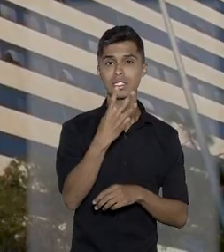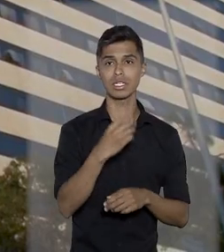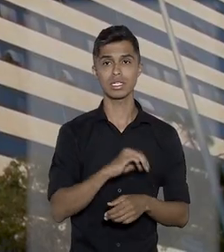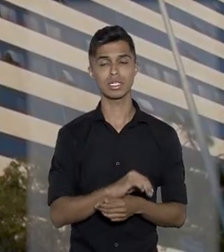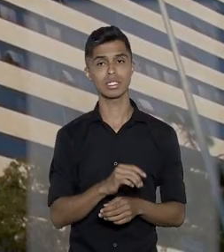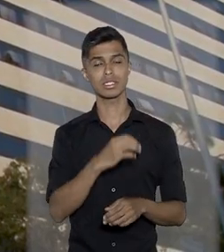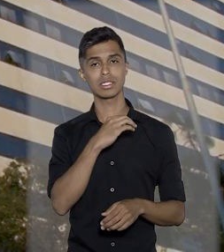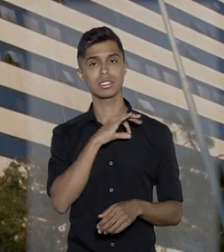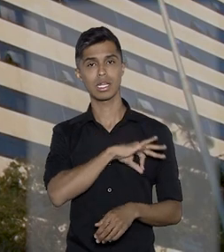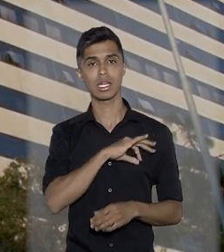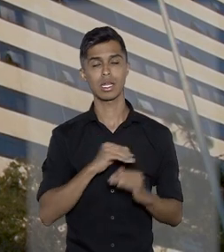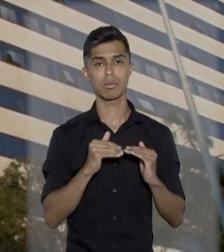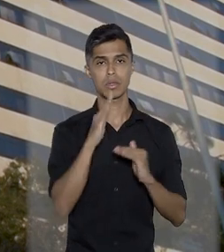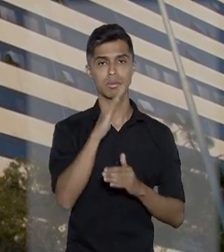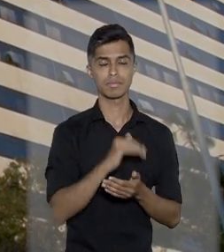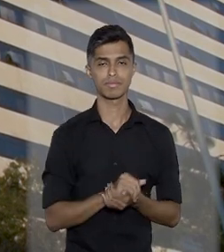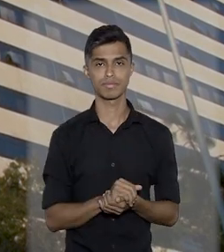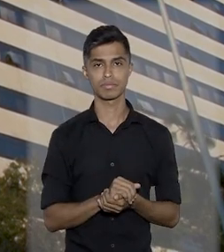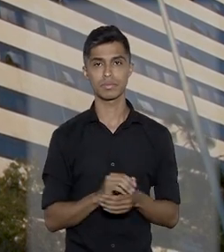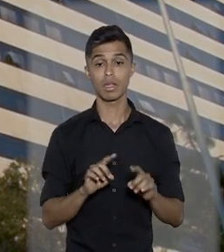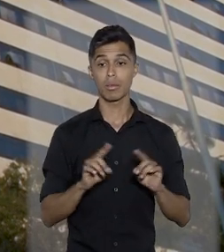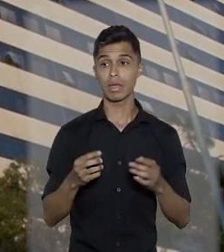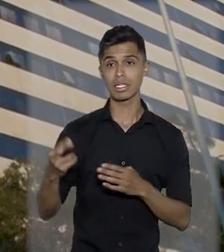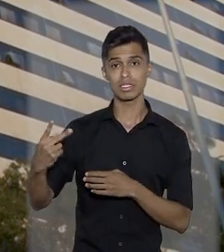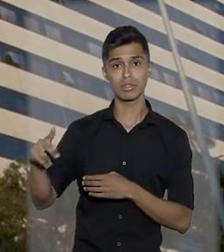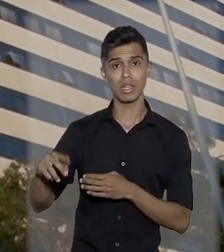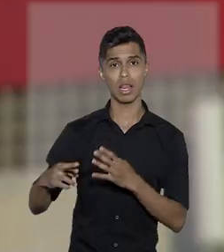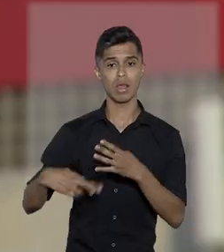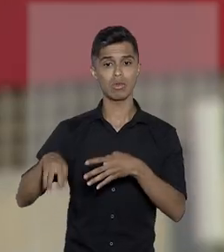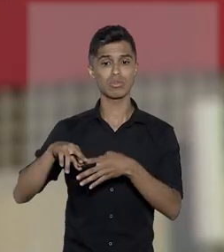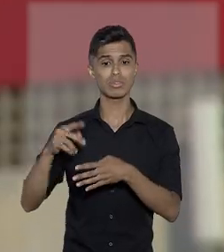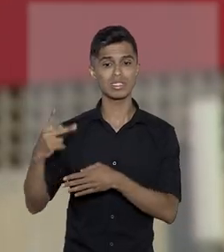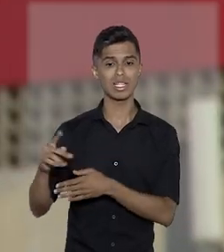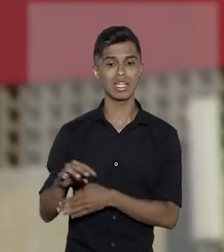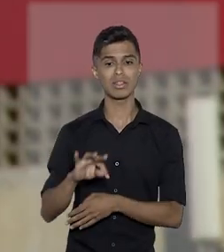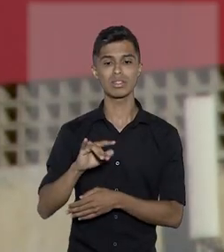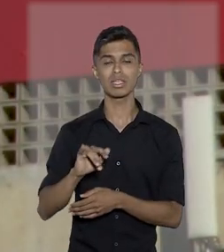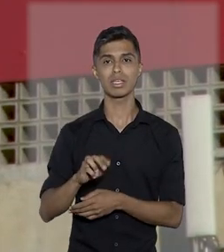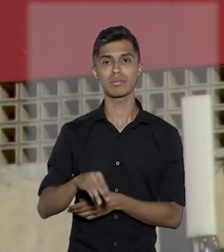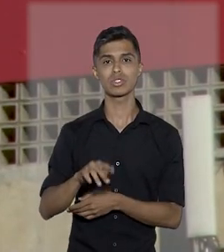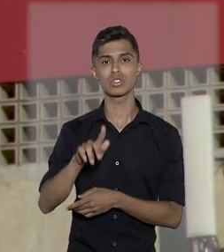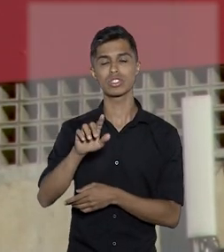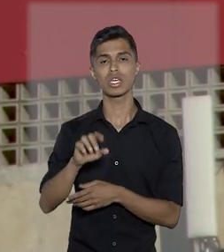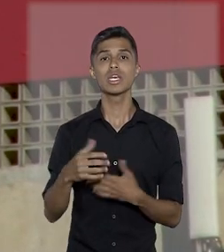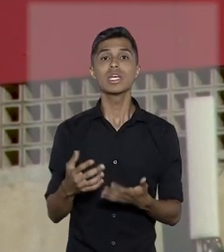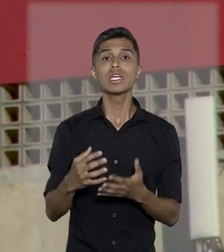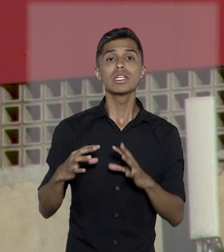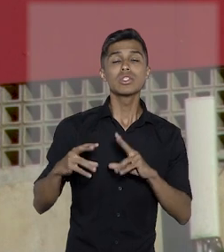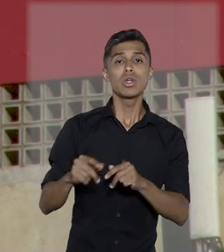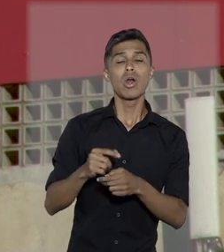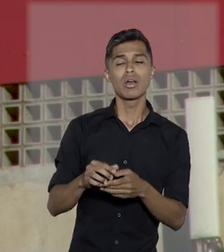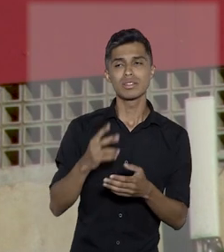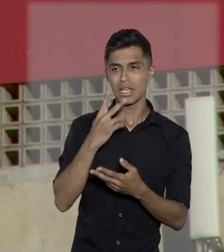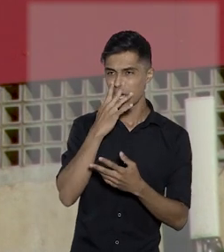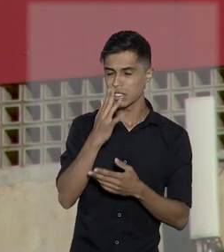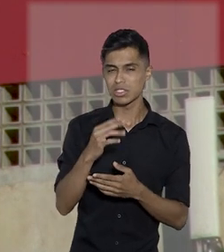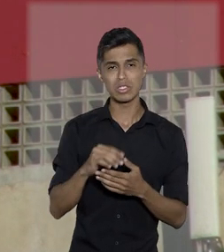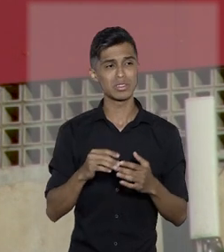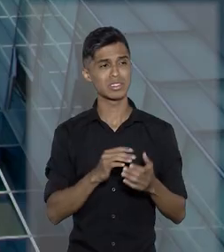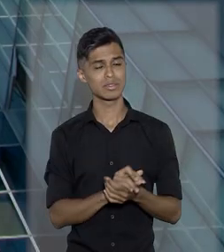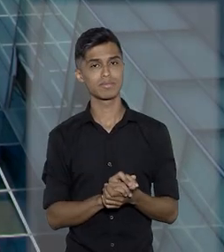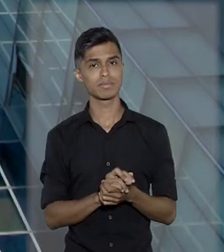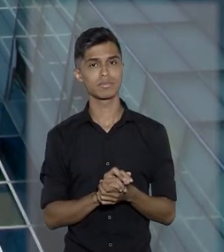no Tribunal de Justiça de Minas Gerais o recurso da mãe foi negado sob o entendimento de que as informações prestadas pelo conselho